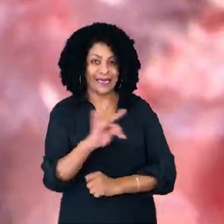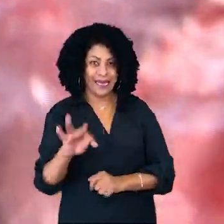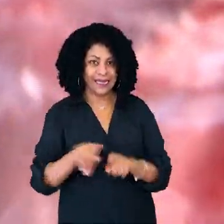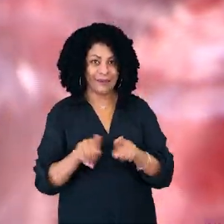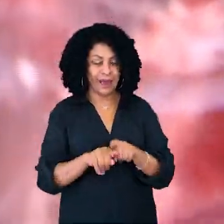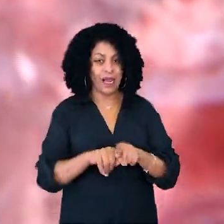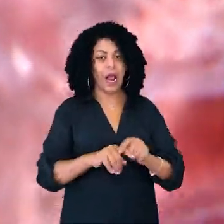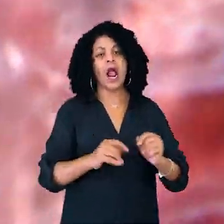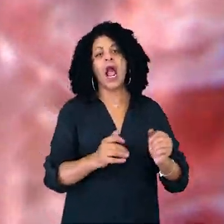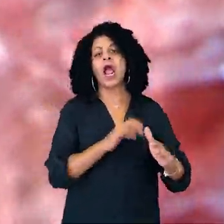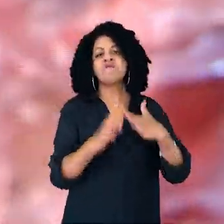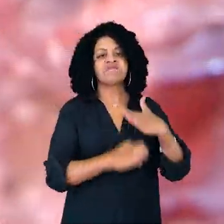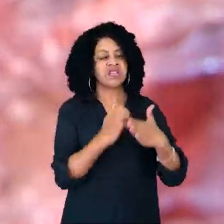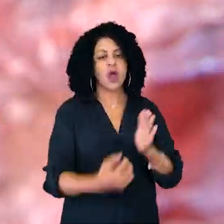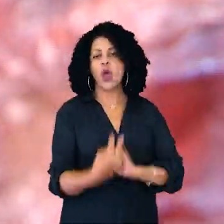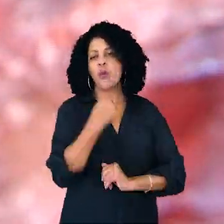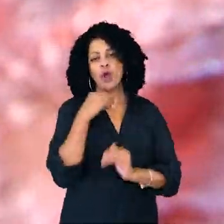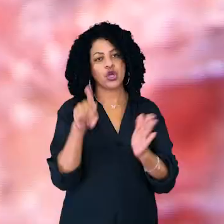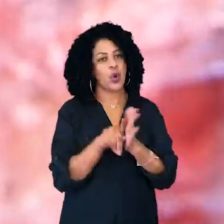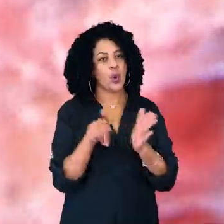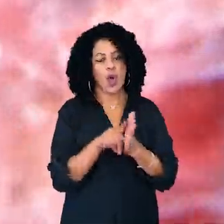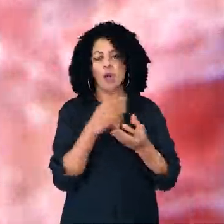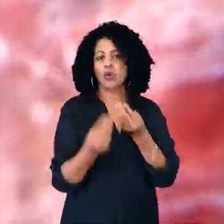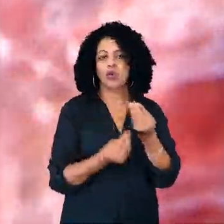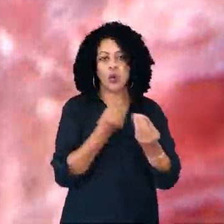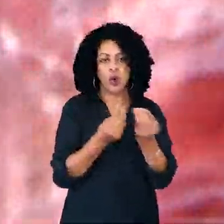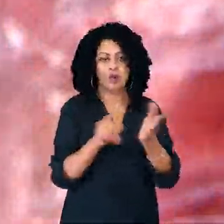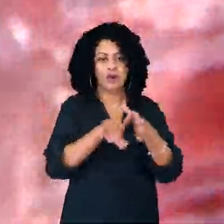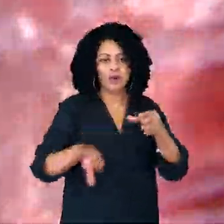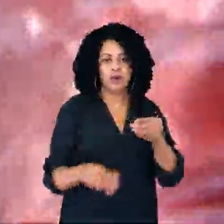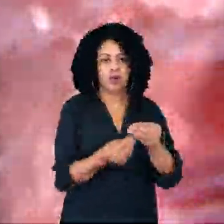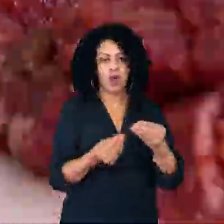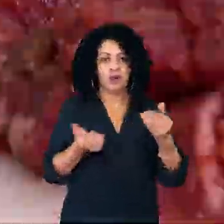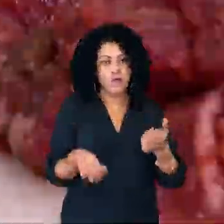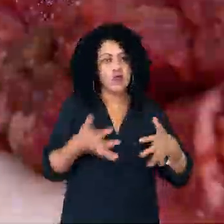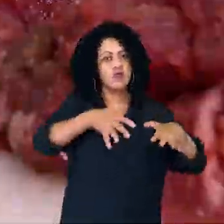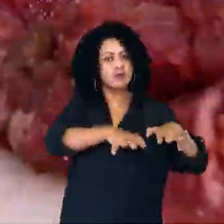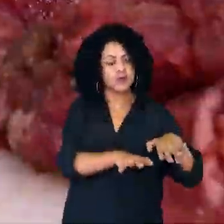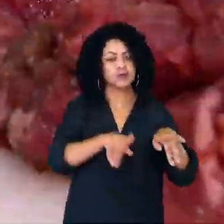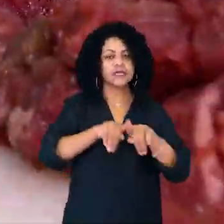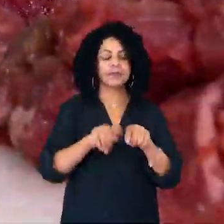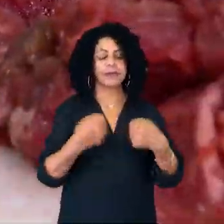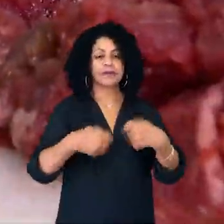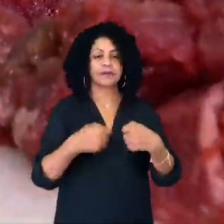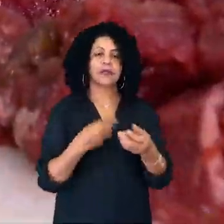empresa não caracterizam efetiva implementação de políticas de inclusão. Para